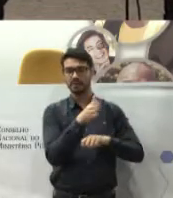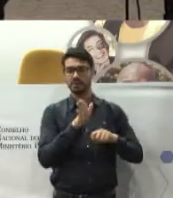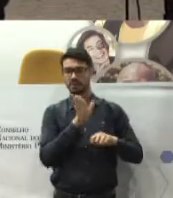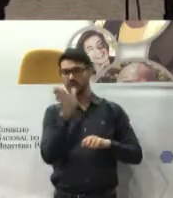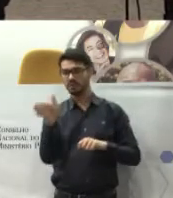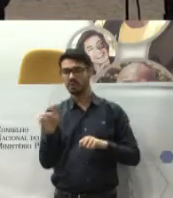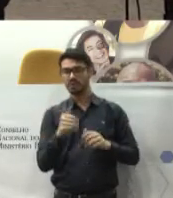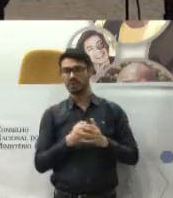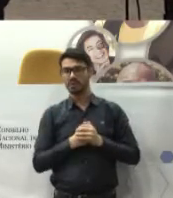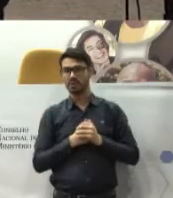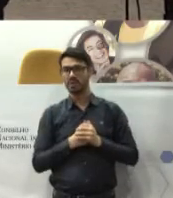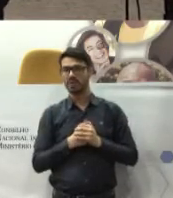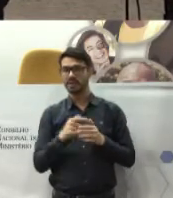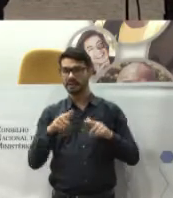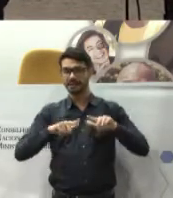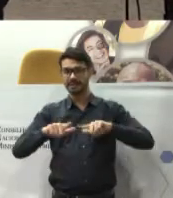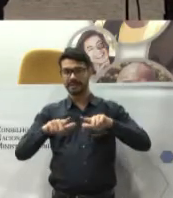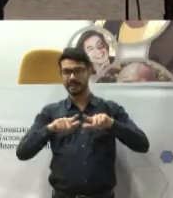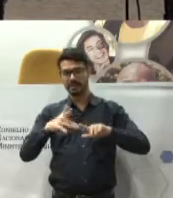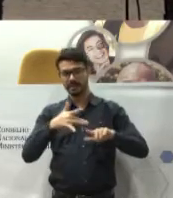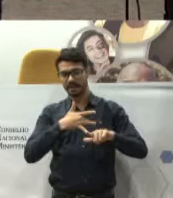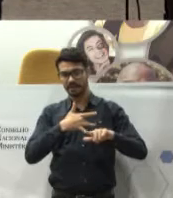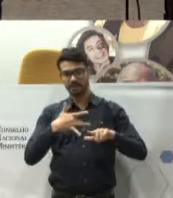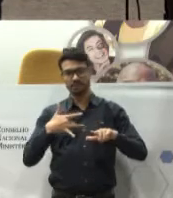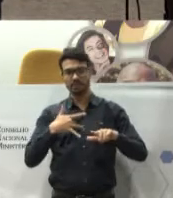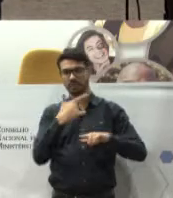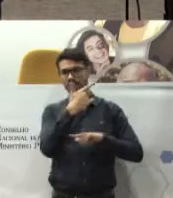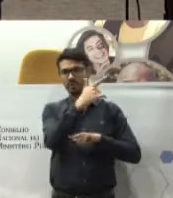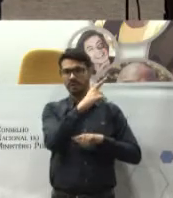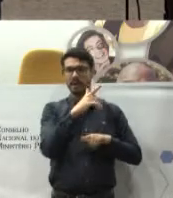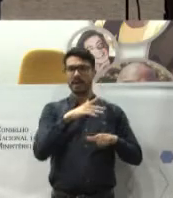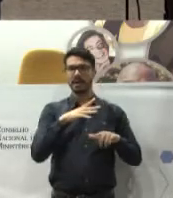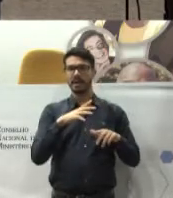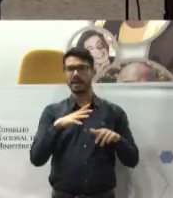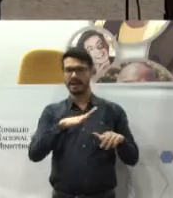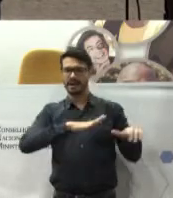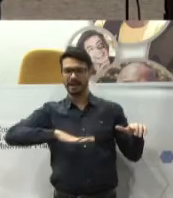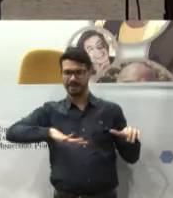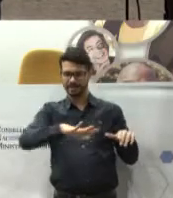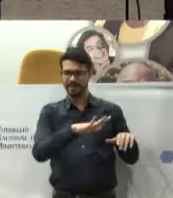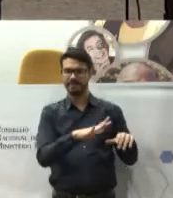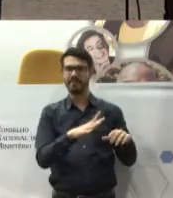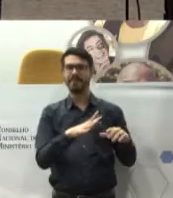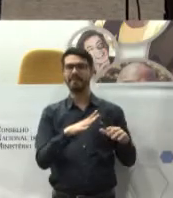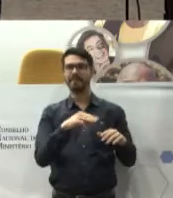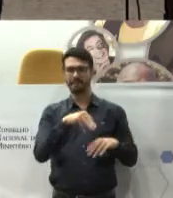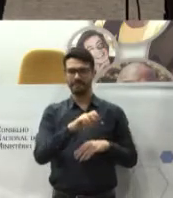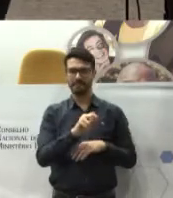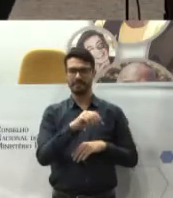Né? Não há como trabalhar em saúde de outra forma, criando reserva de mercado, né?